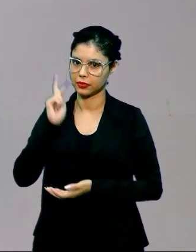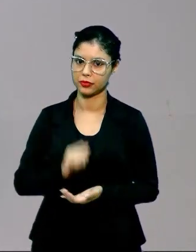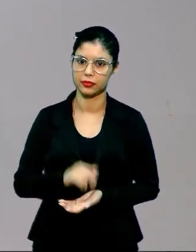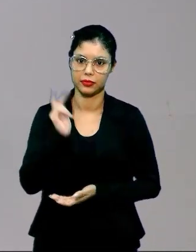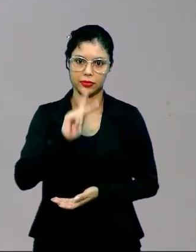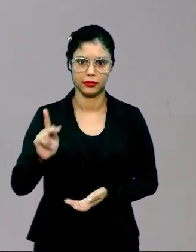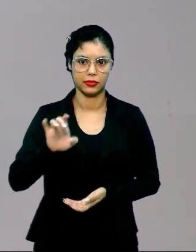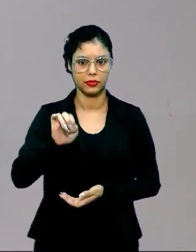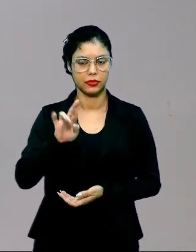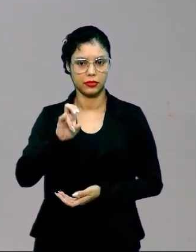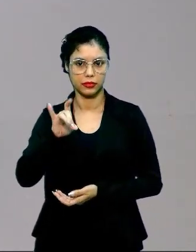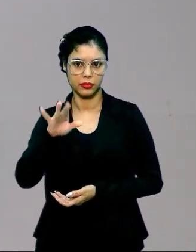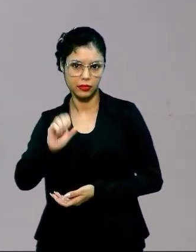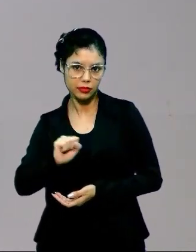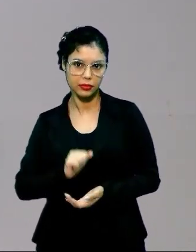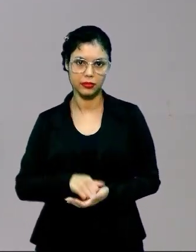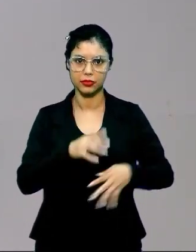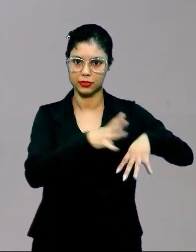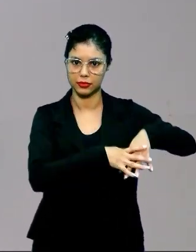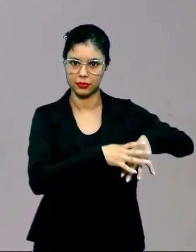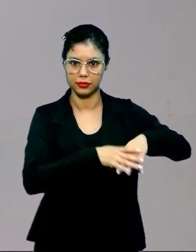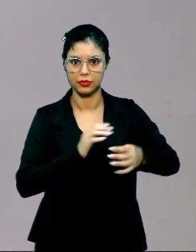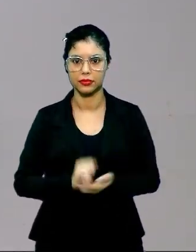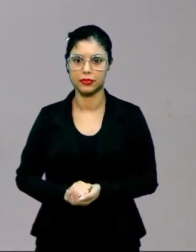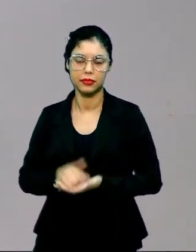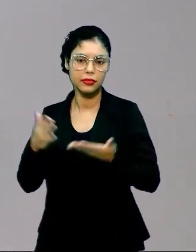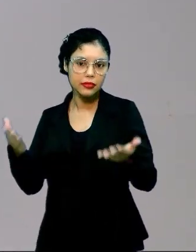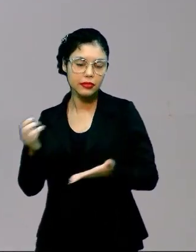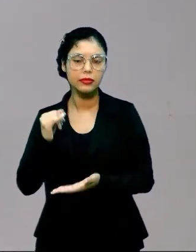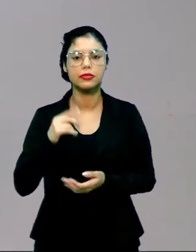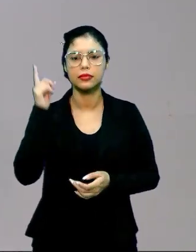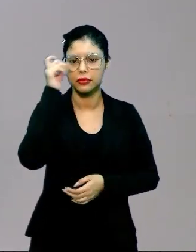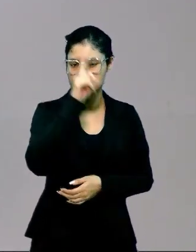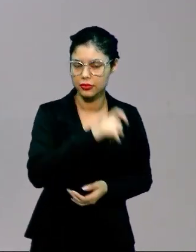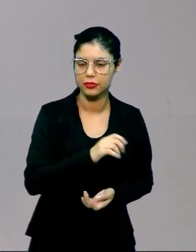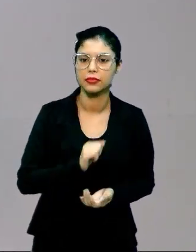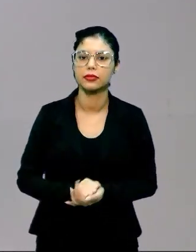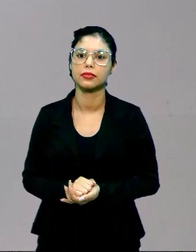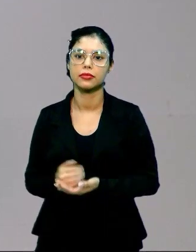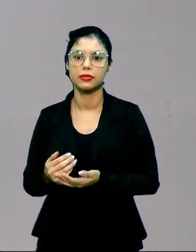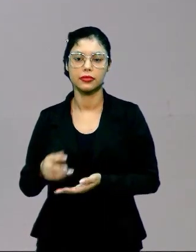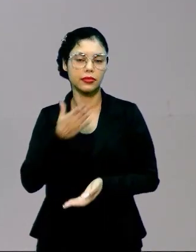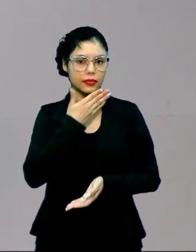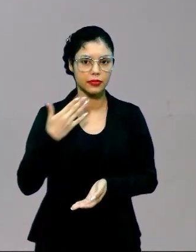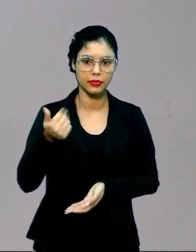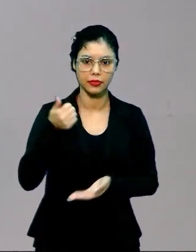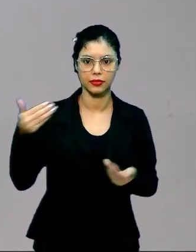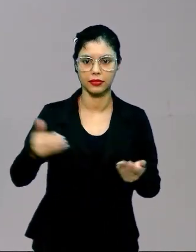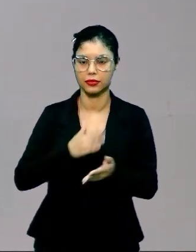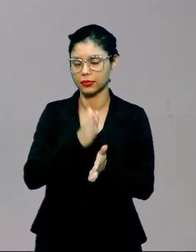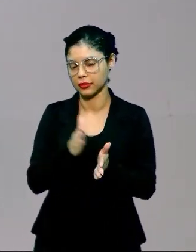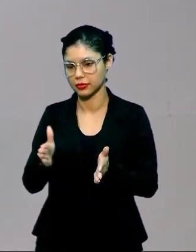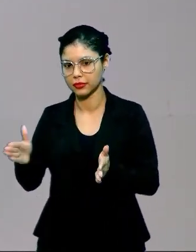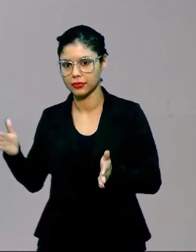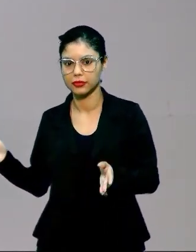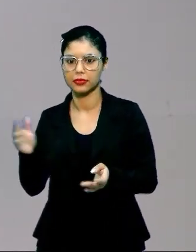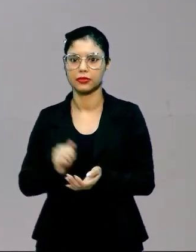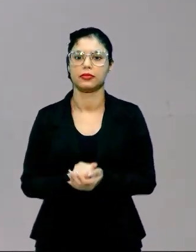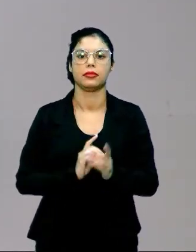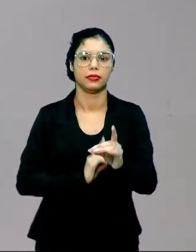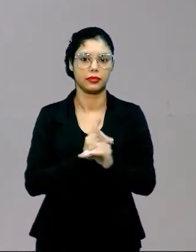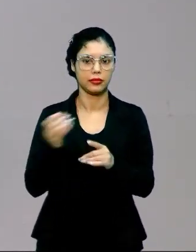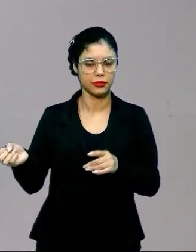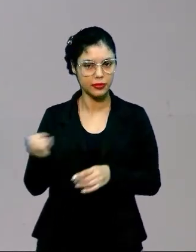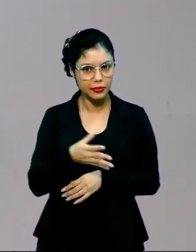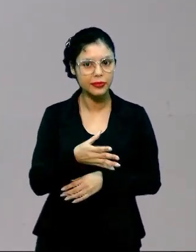Eu sou o professor Emerson de matemática. Se você tinha dificuldades, vamos melhorar isso a cada dia, a cada novo encontro,